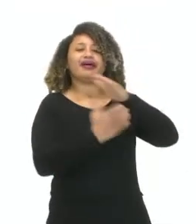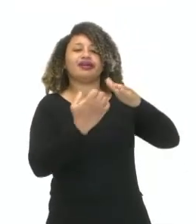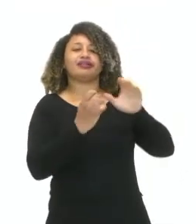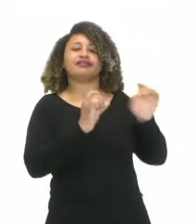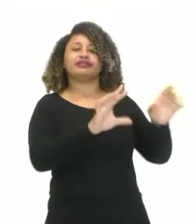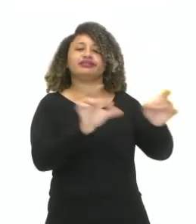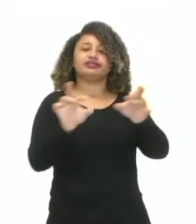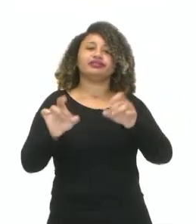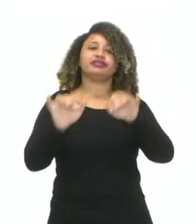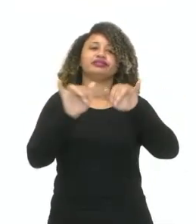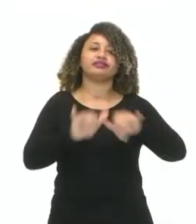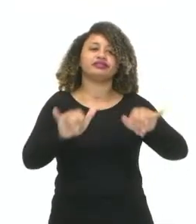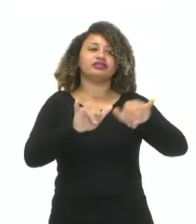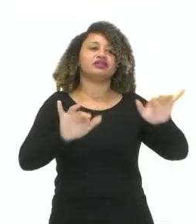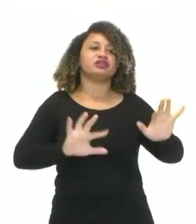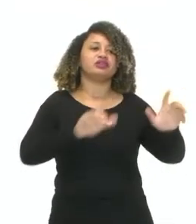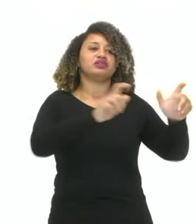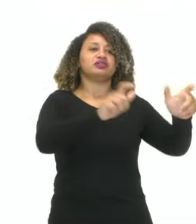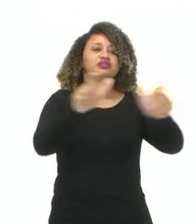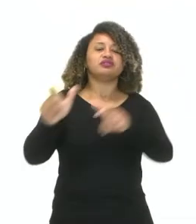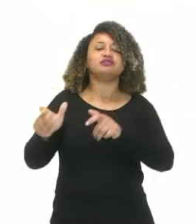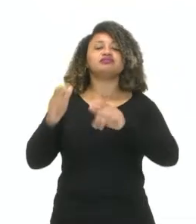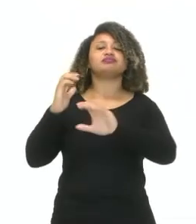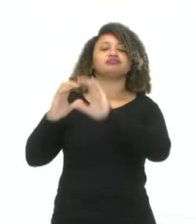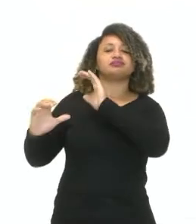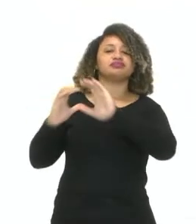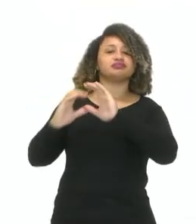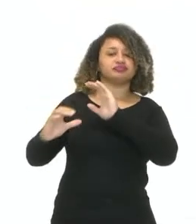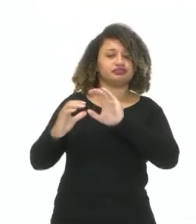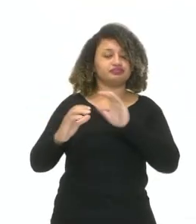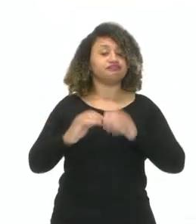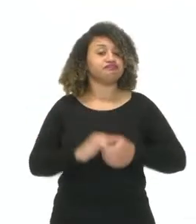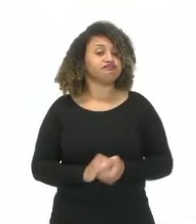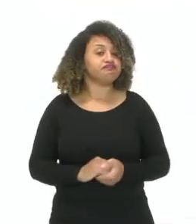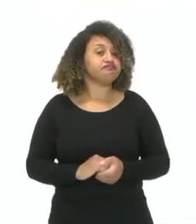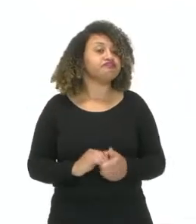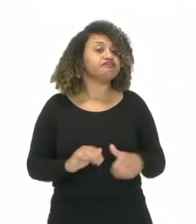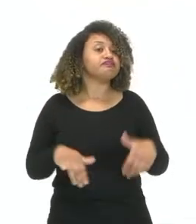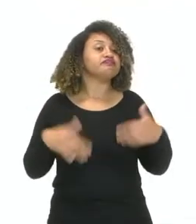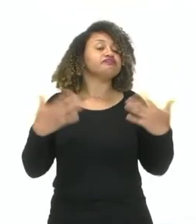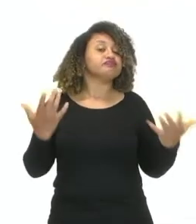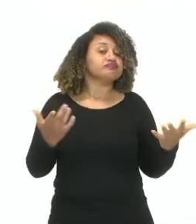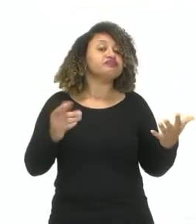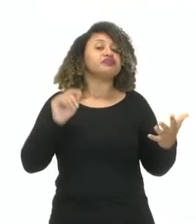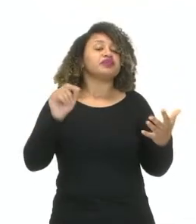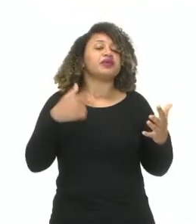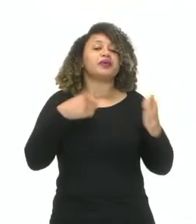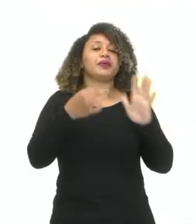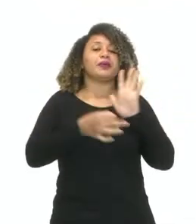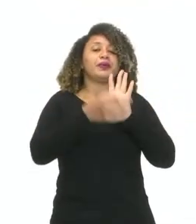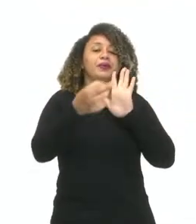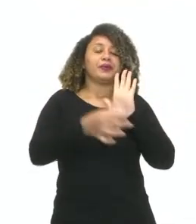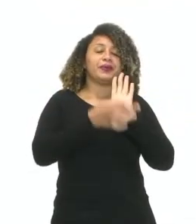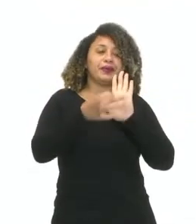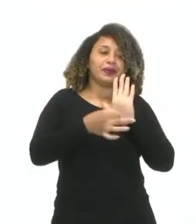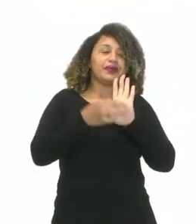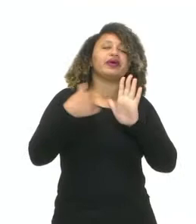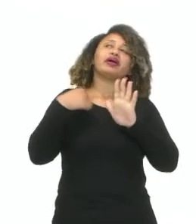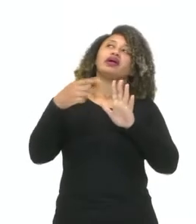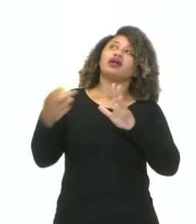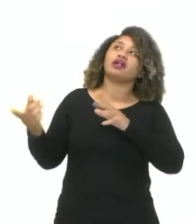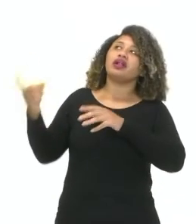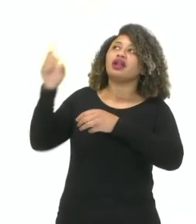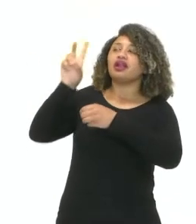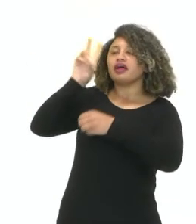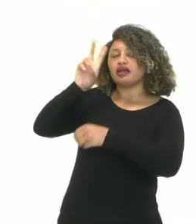está difundida em todos os meios de comunicação. Então, este argumento vai retomar justamente